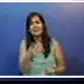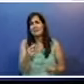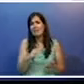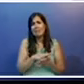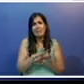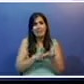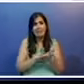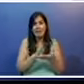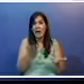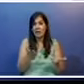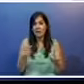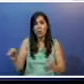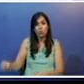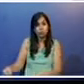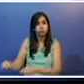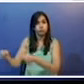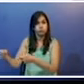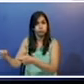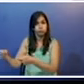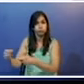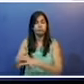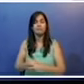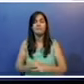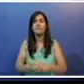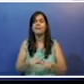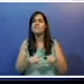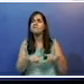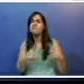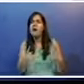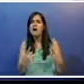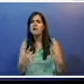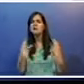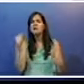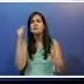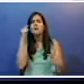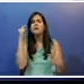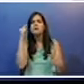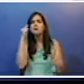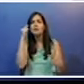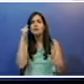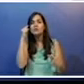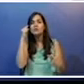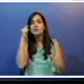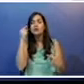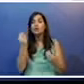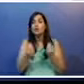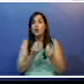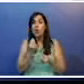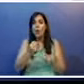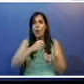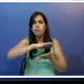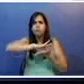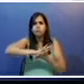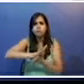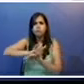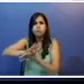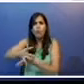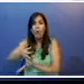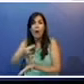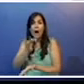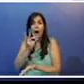para um botijão de gás de 13 quilos, mas imagine o potencial de devastação que um